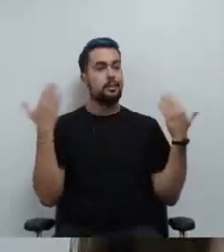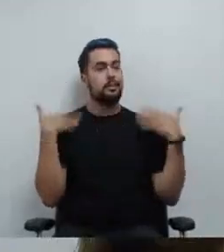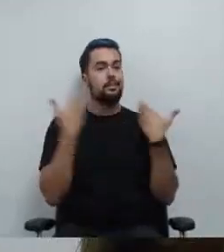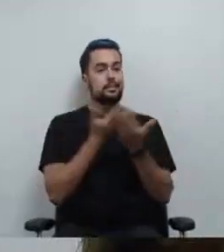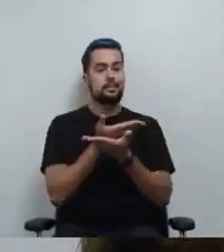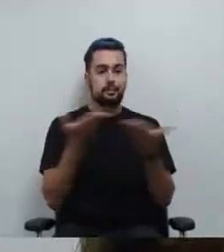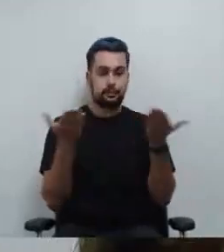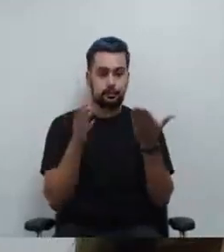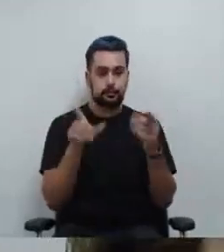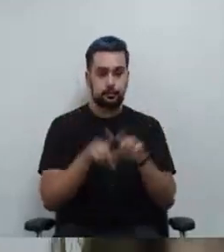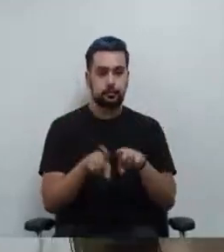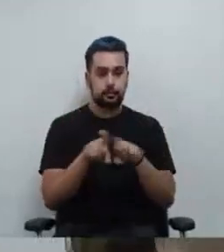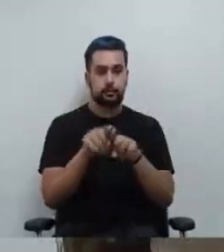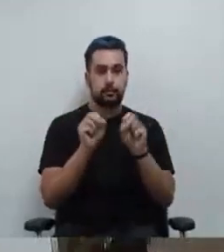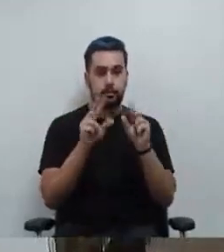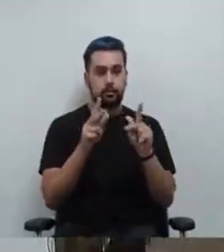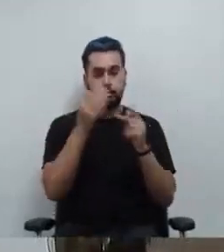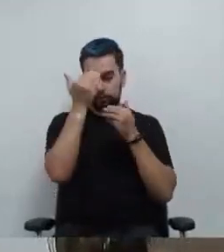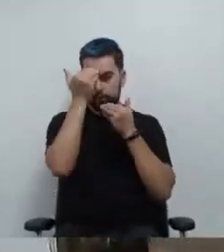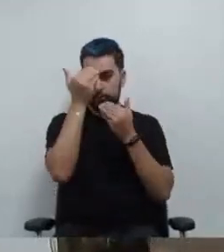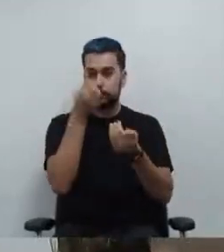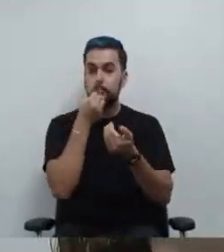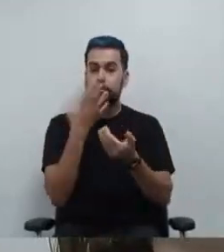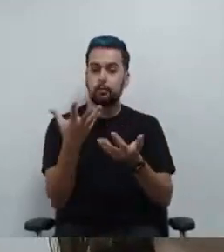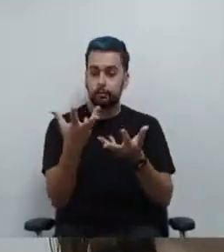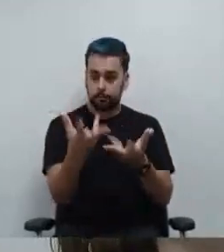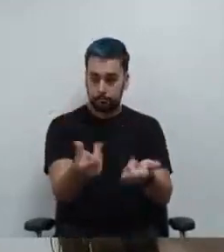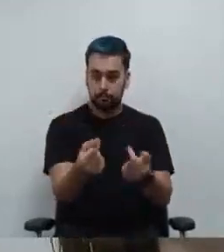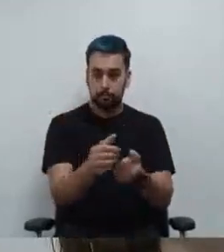bom? Valeu, gente, sejam muito bem-vindos.